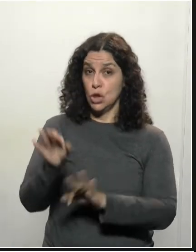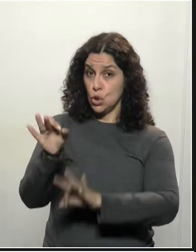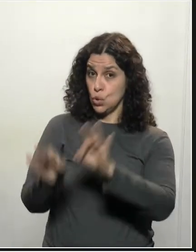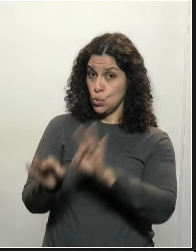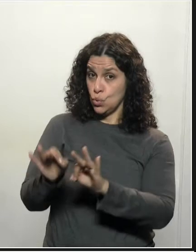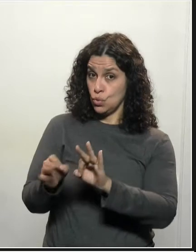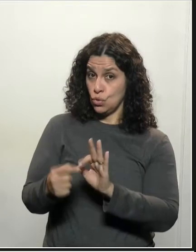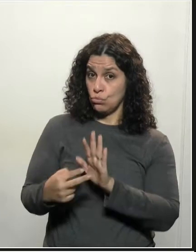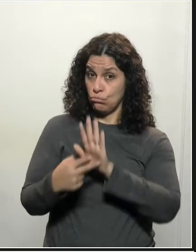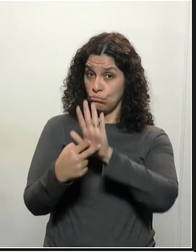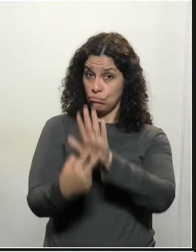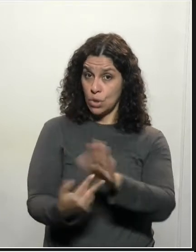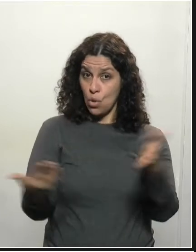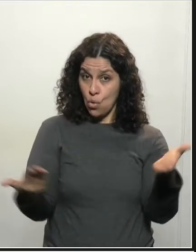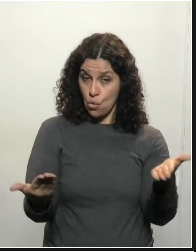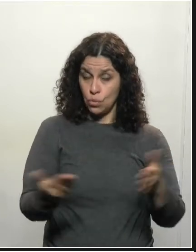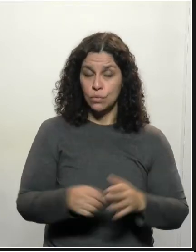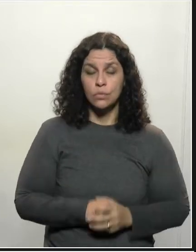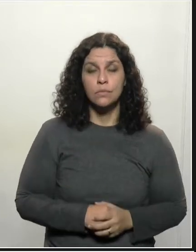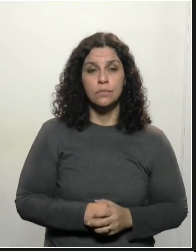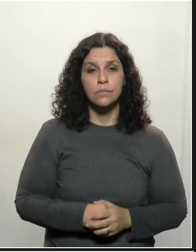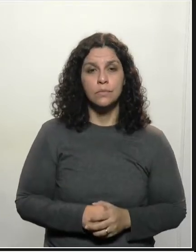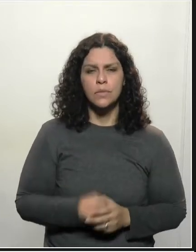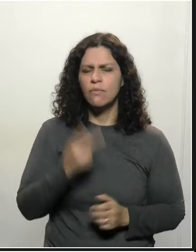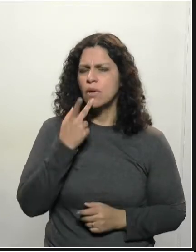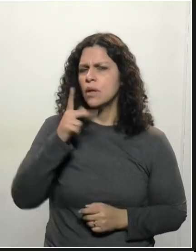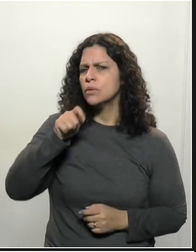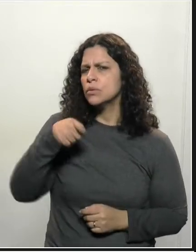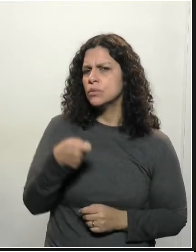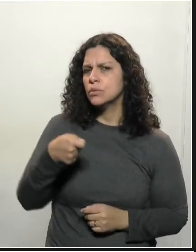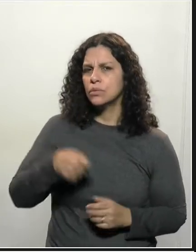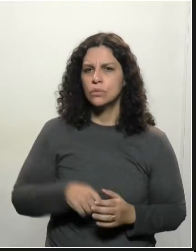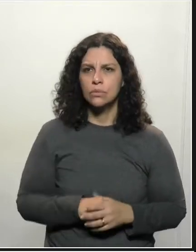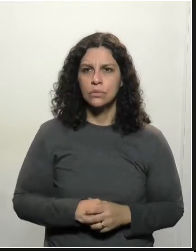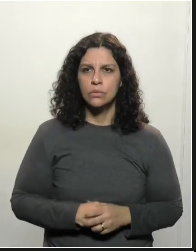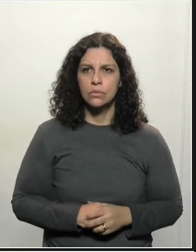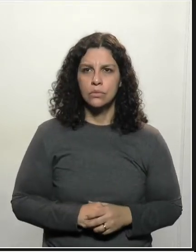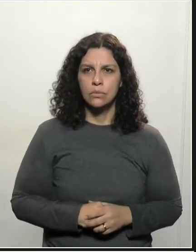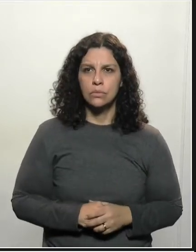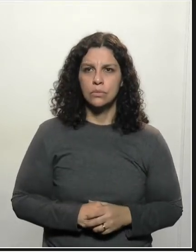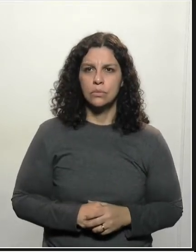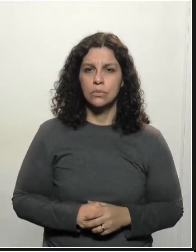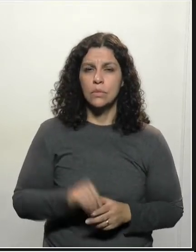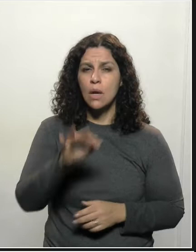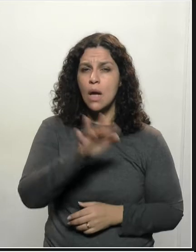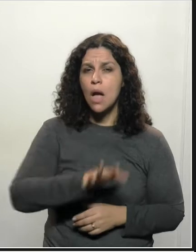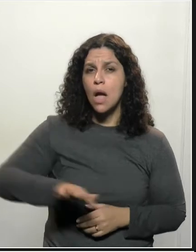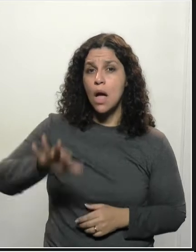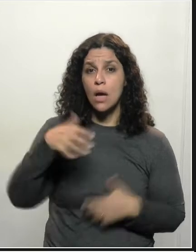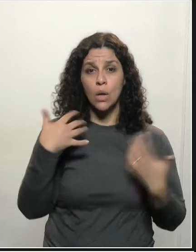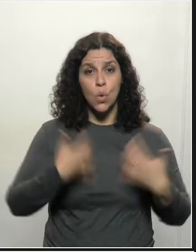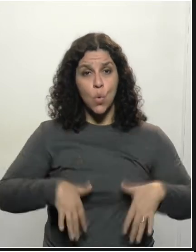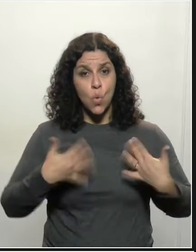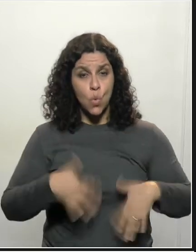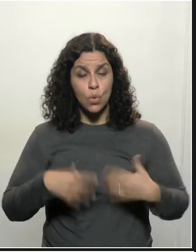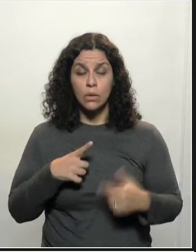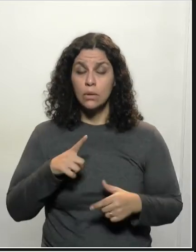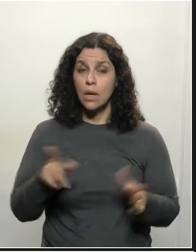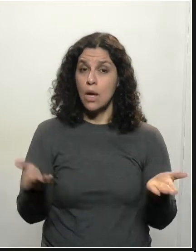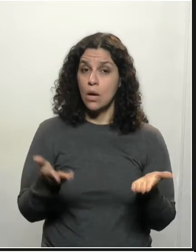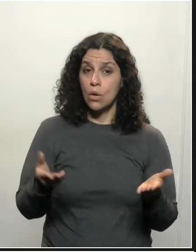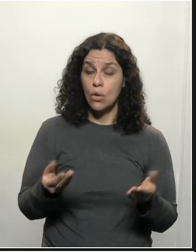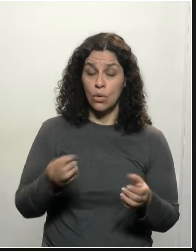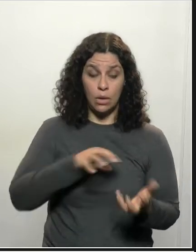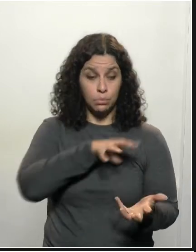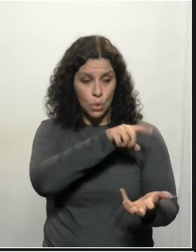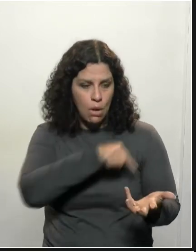na tarde de hoje fazer uso da palavra para tratar o cenário de aflição que estamos vivendo